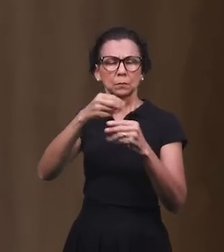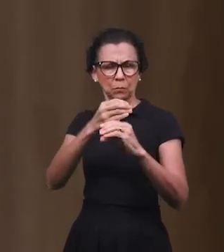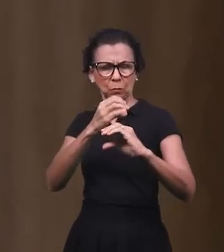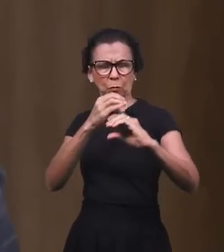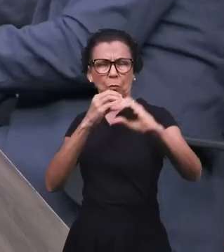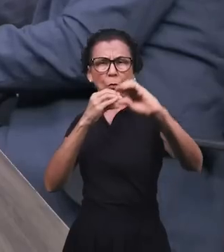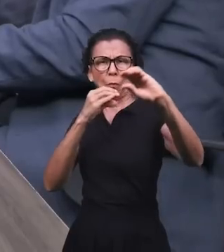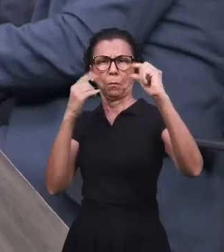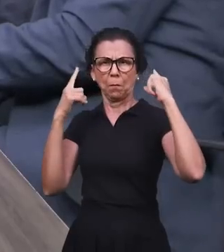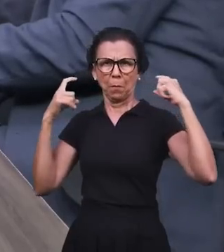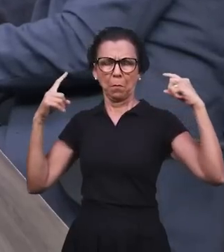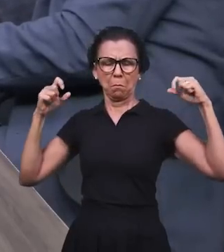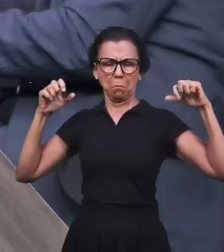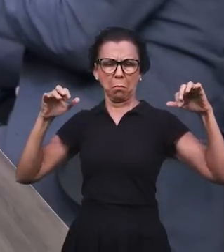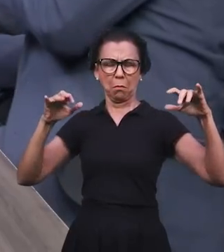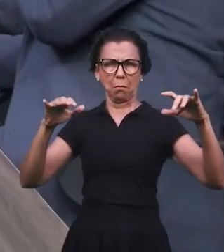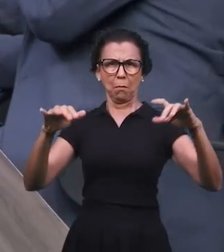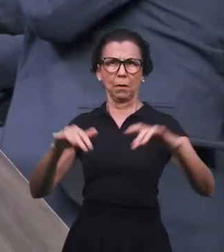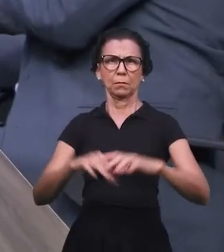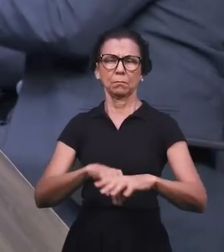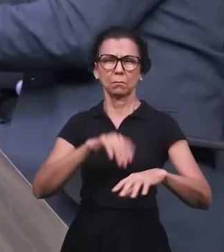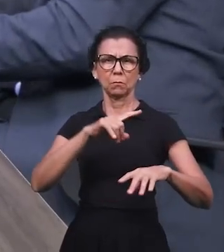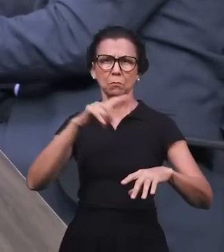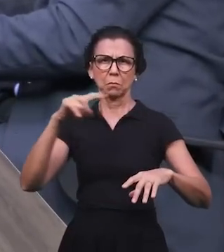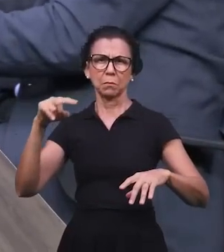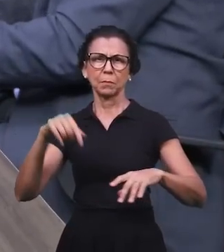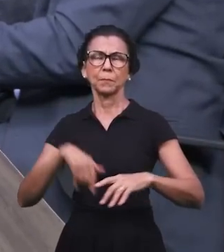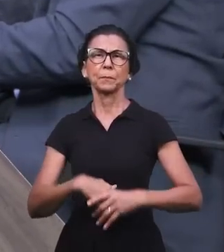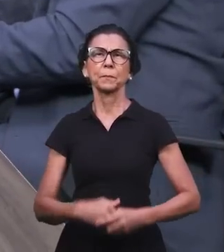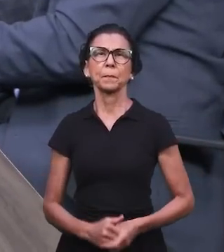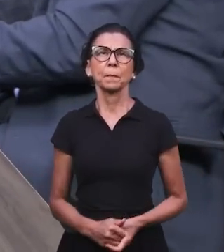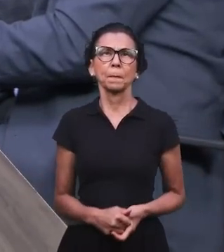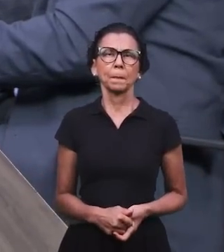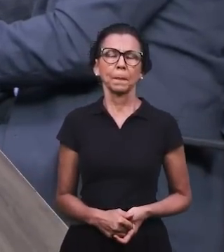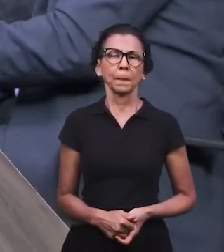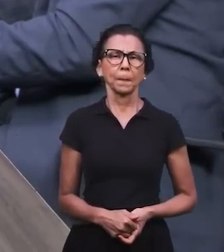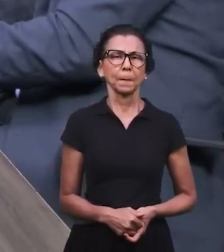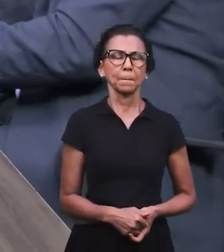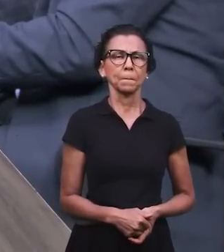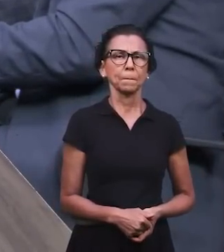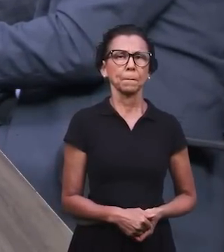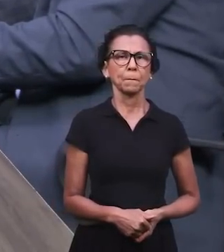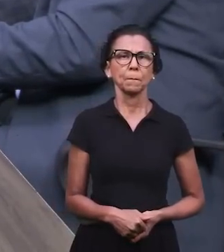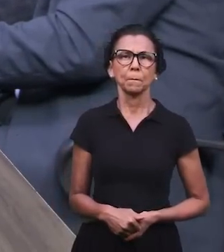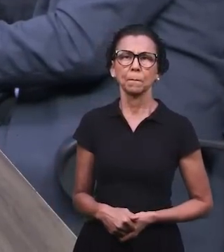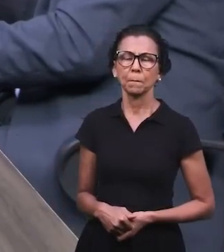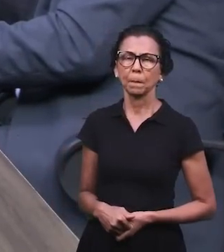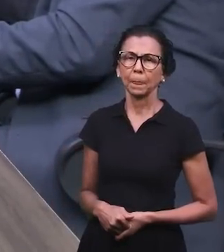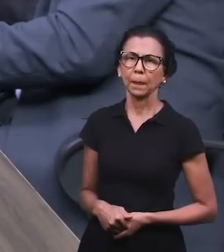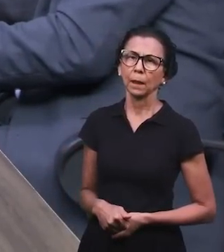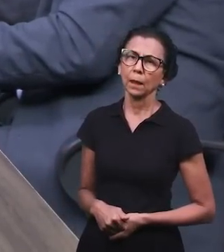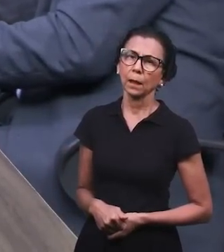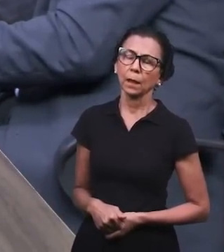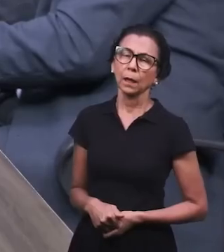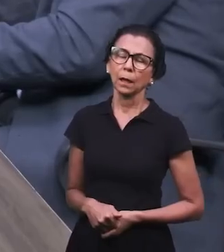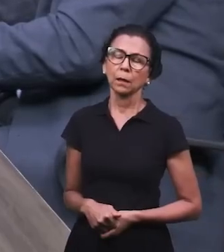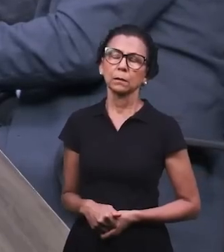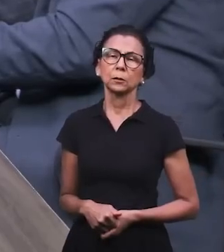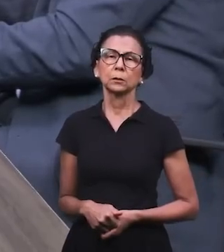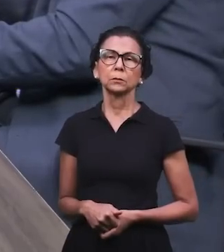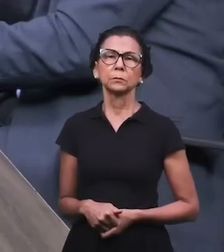vez a figura da trombeta aí, né? Sim. Nos momentos de definição na presença do Senhor, né? Pode